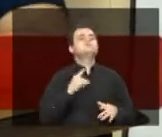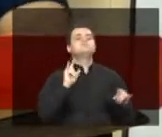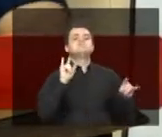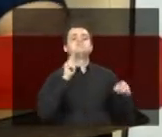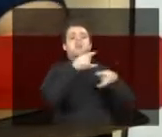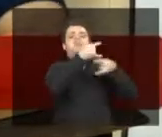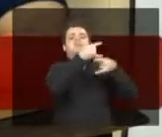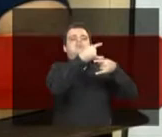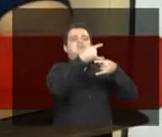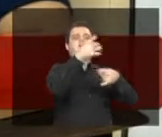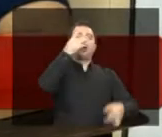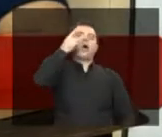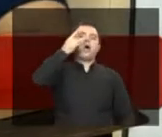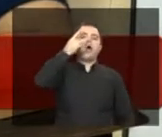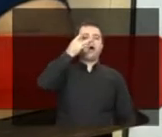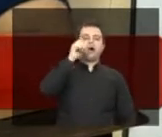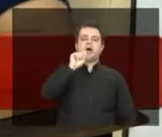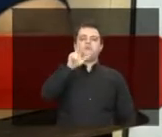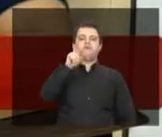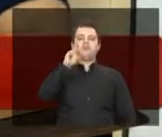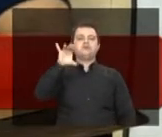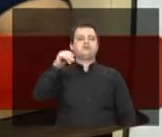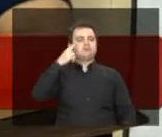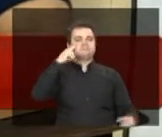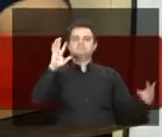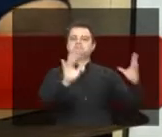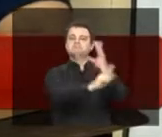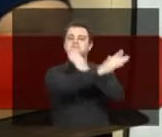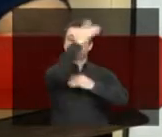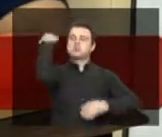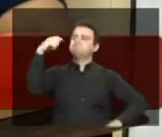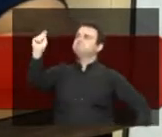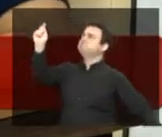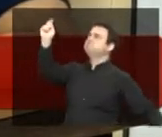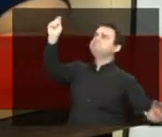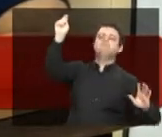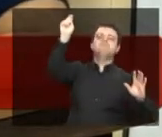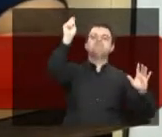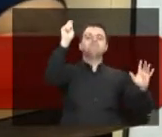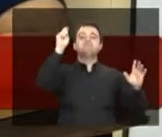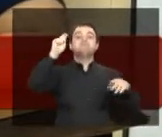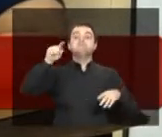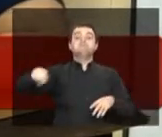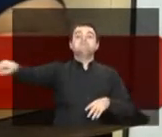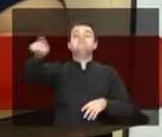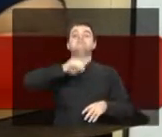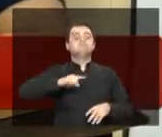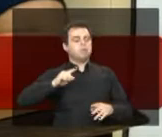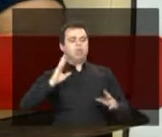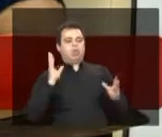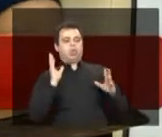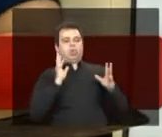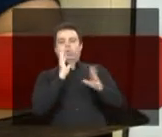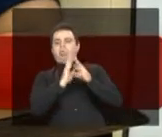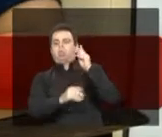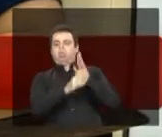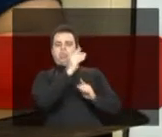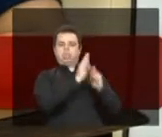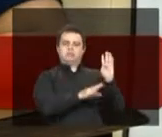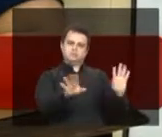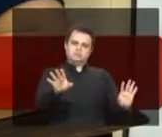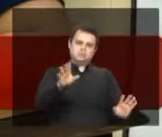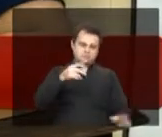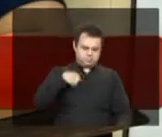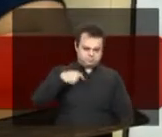porque ao vivo está ali naquele momento. Então, assim, meio que tentaram desconversar, mas eu não sou